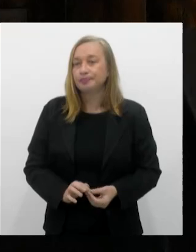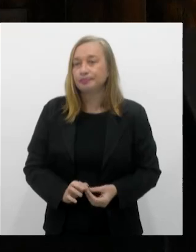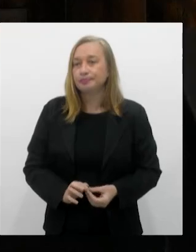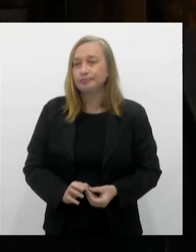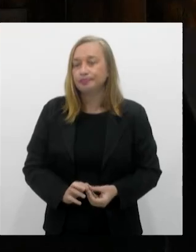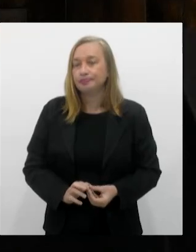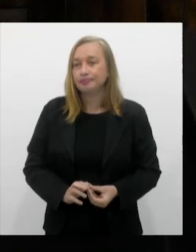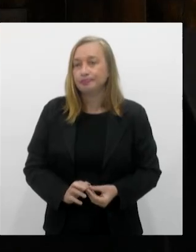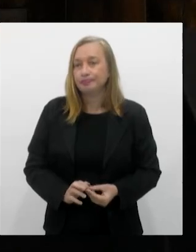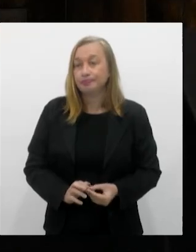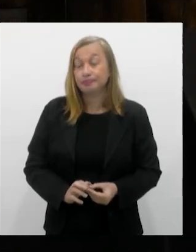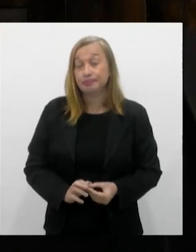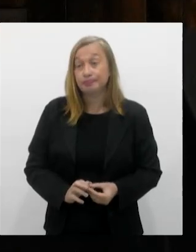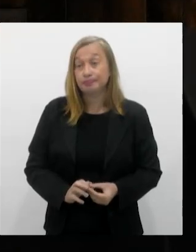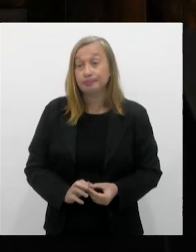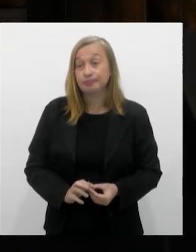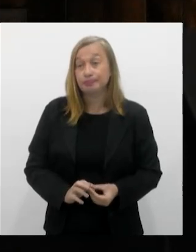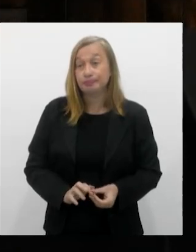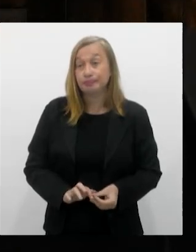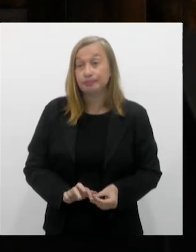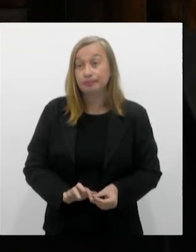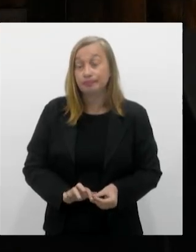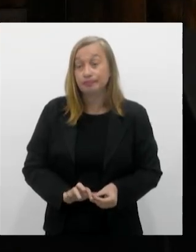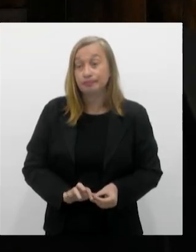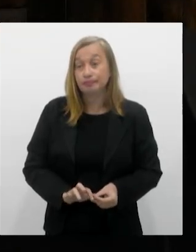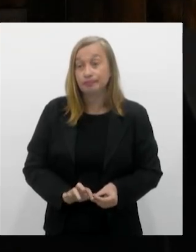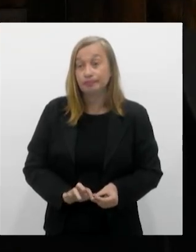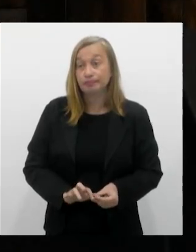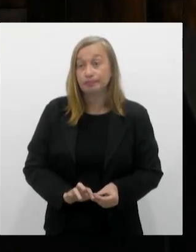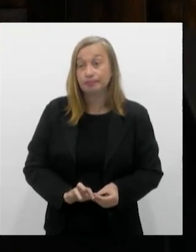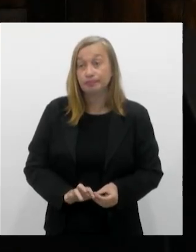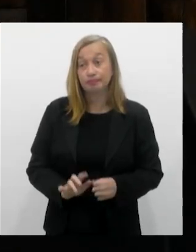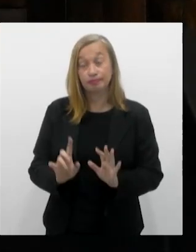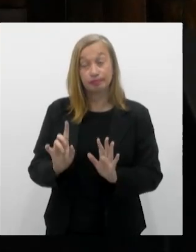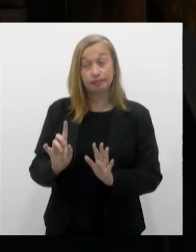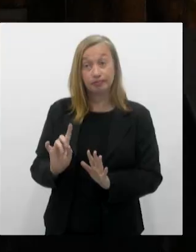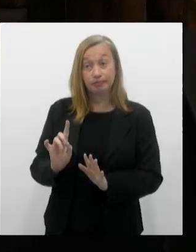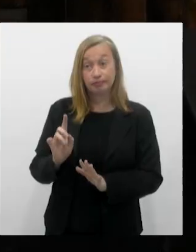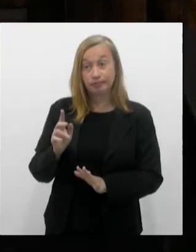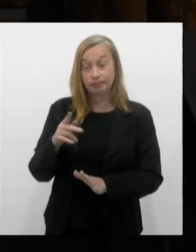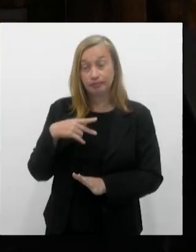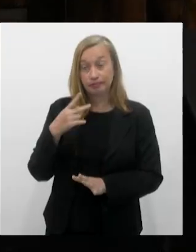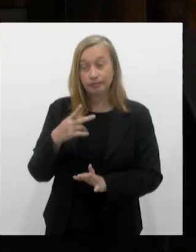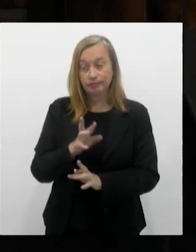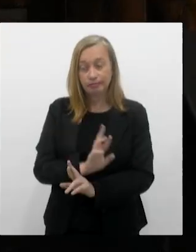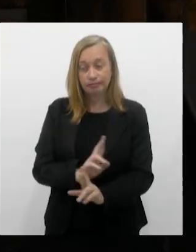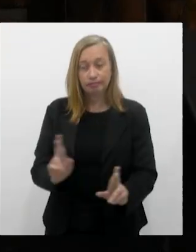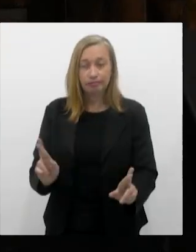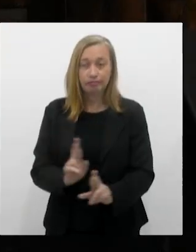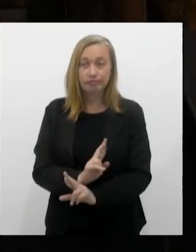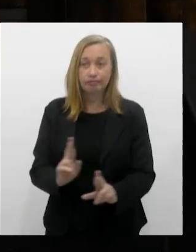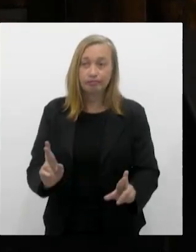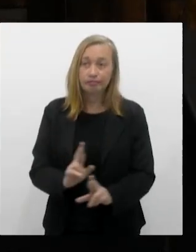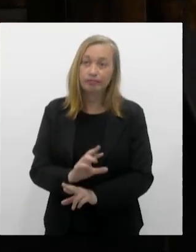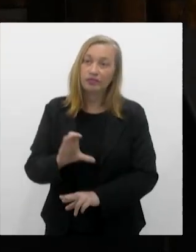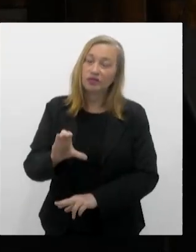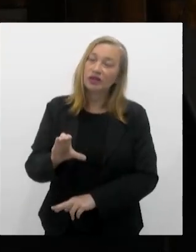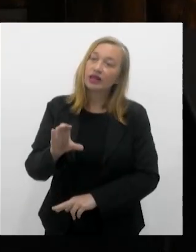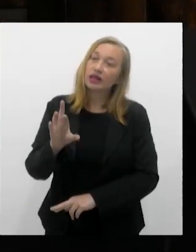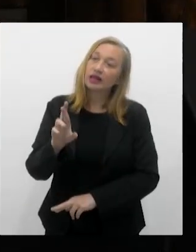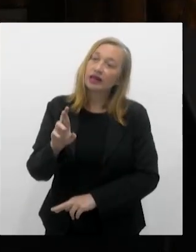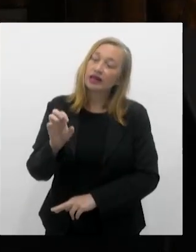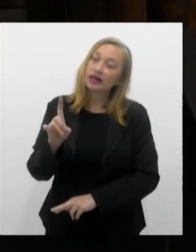E sem a gente ainda ter apurado as relações do Credit